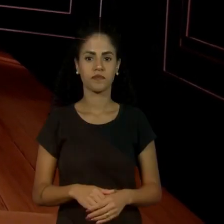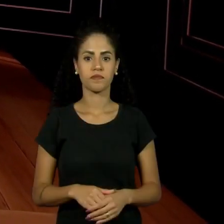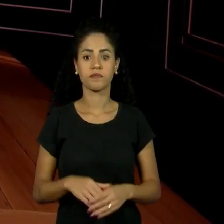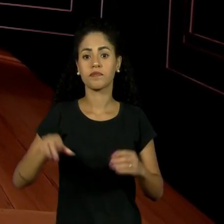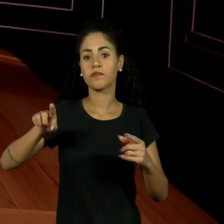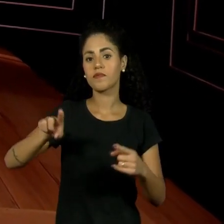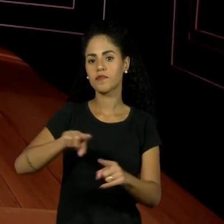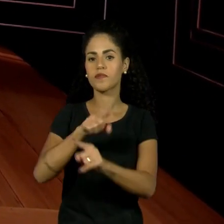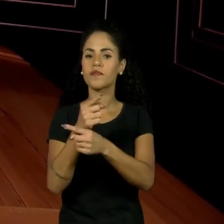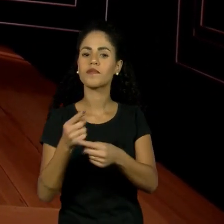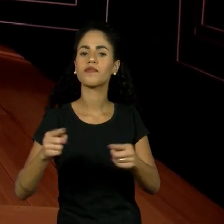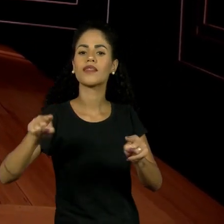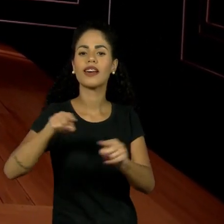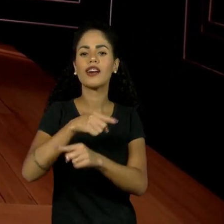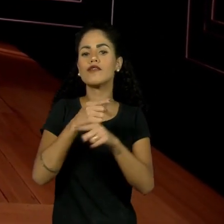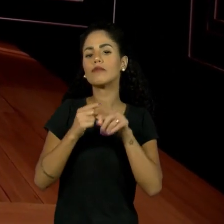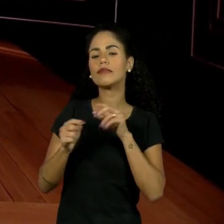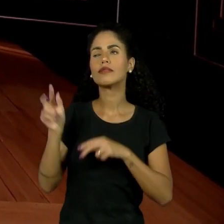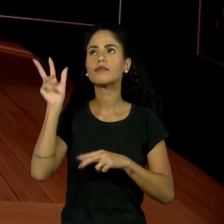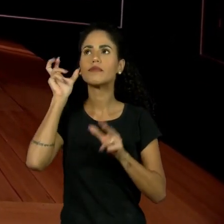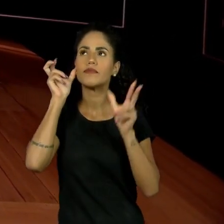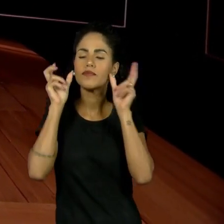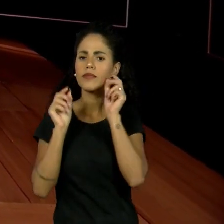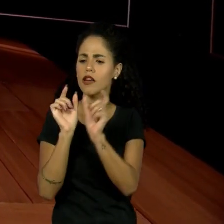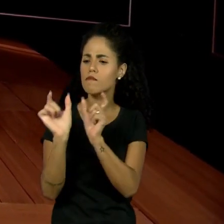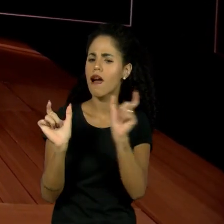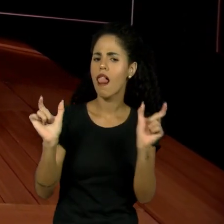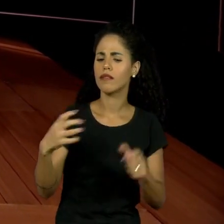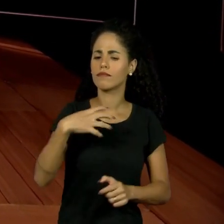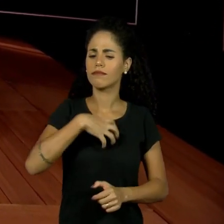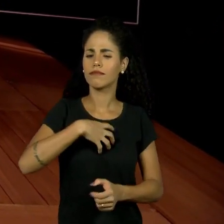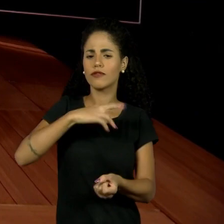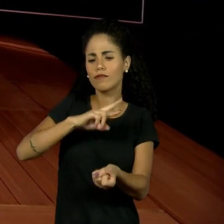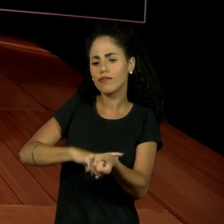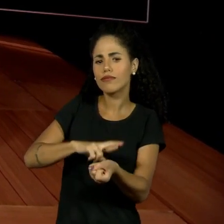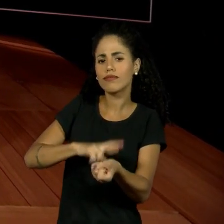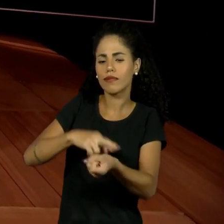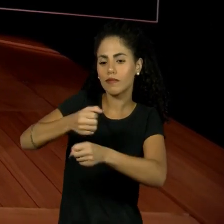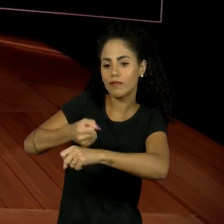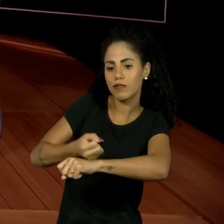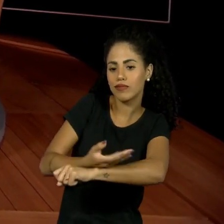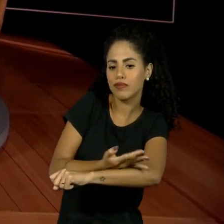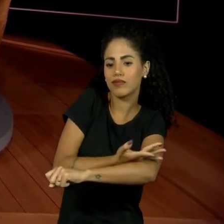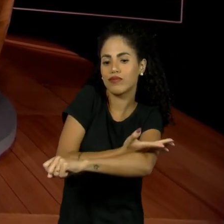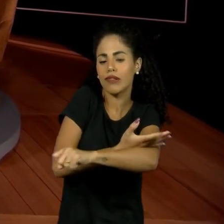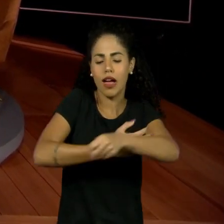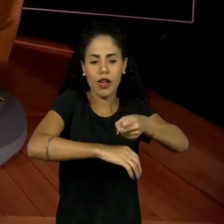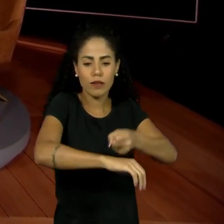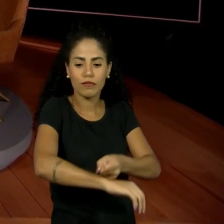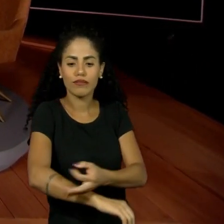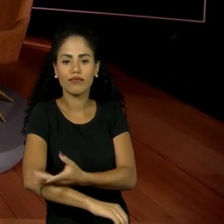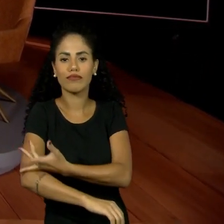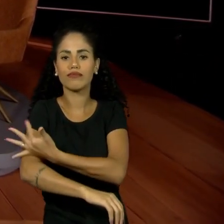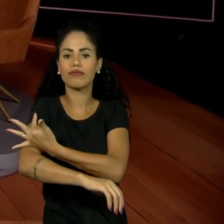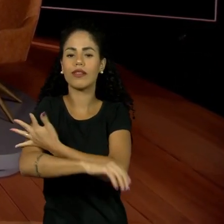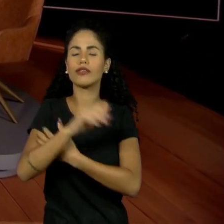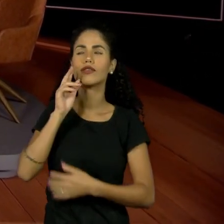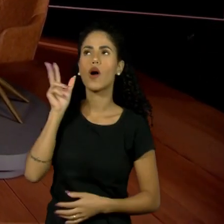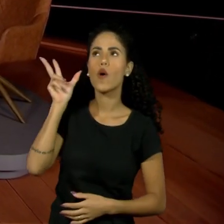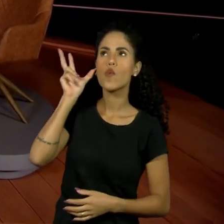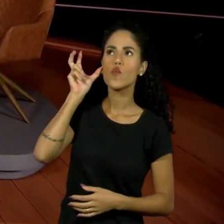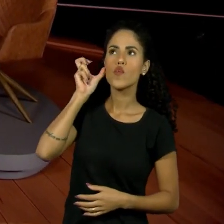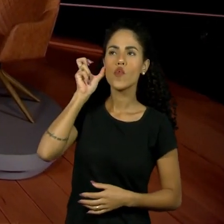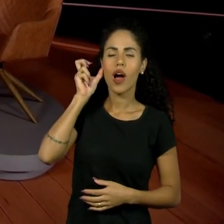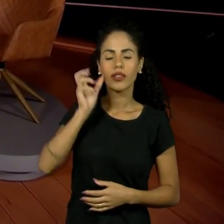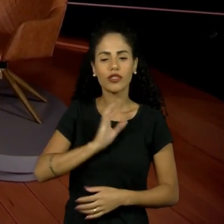Música é palavra, é som, ritmo, pulsação, emoção. É aquela mensagem sonora que vai direto ao coração da